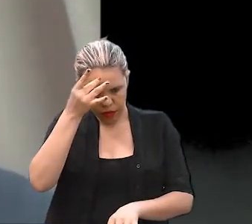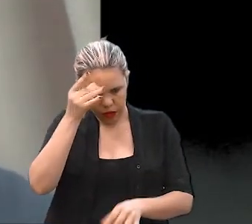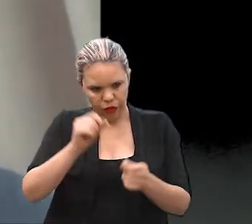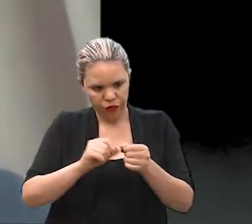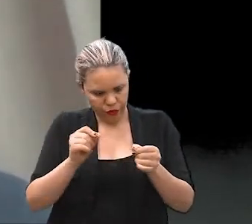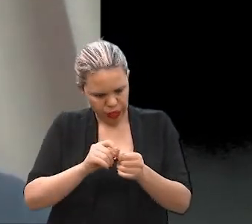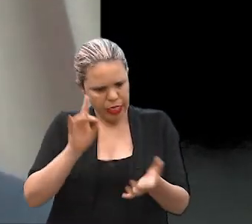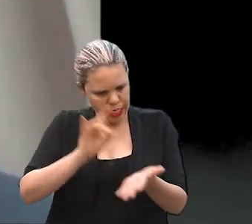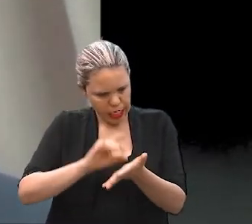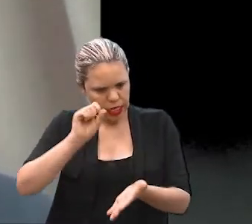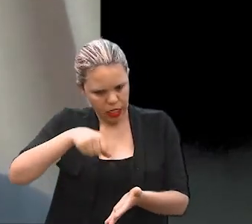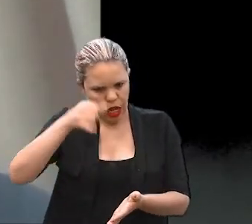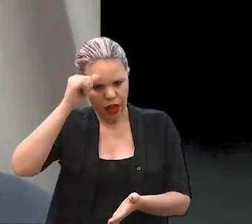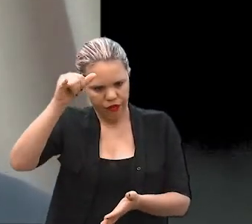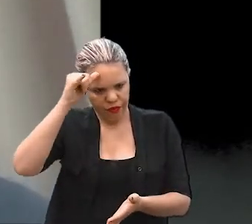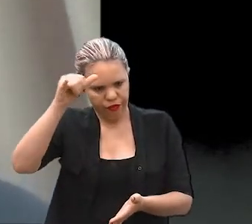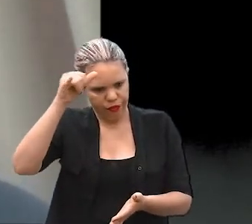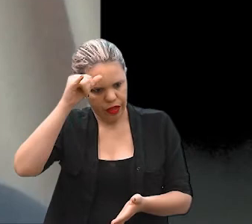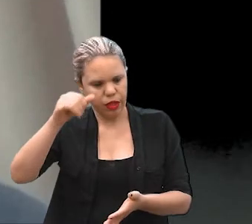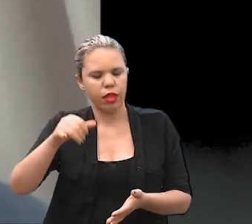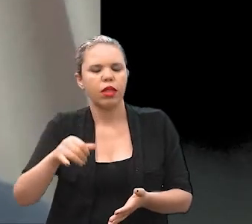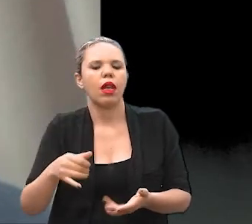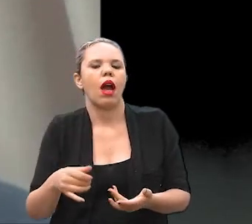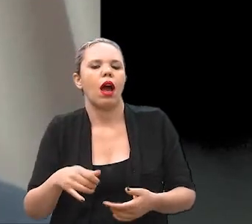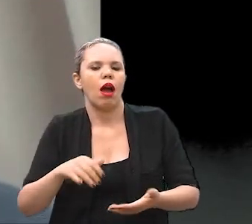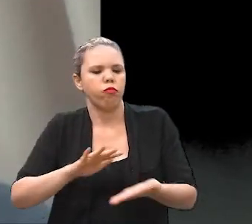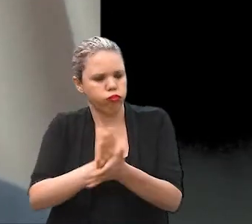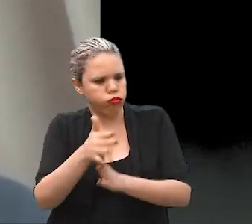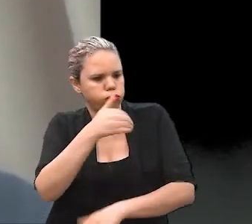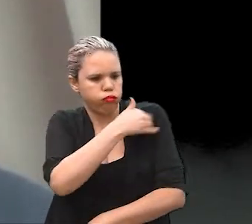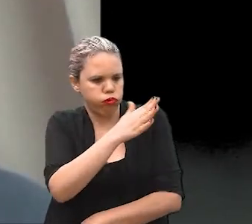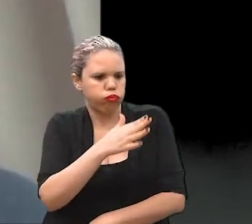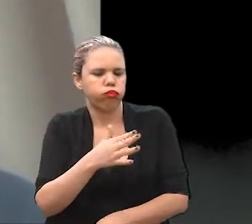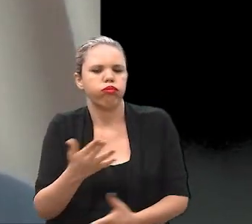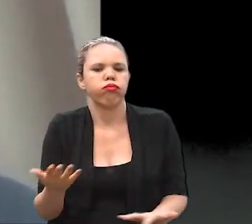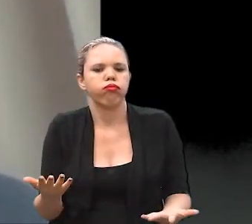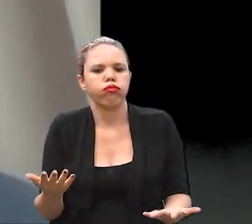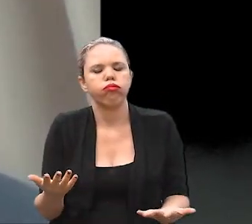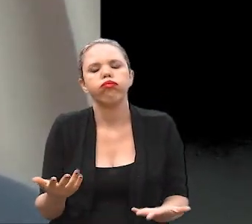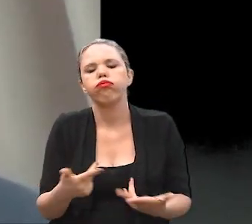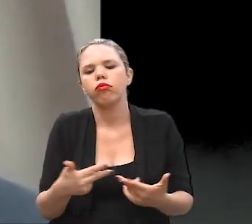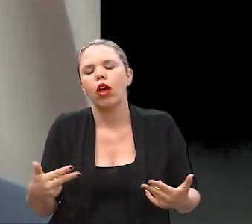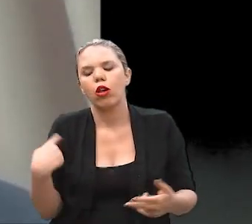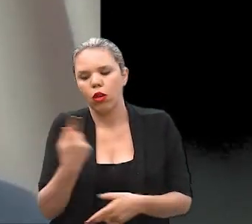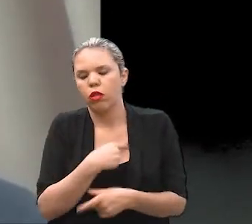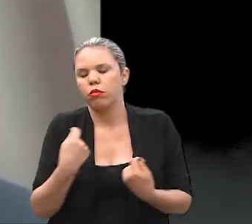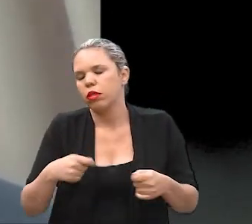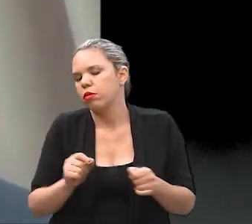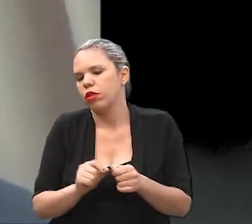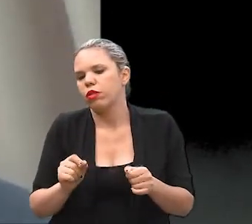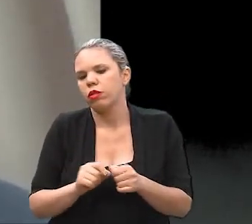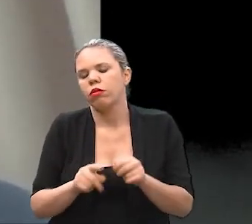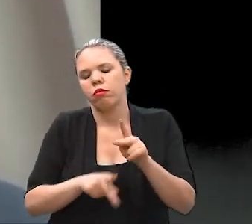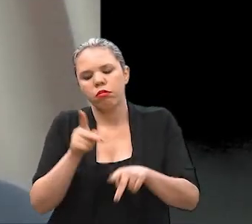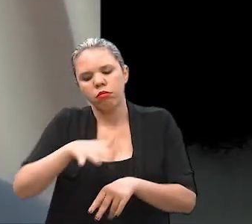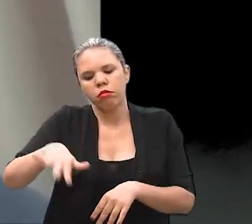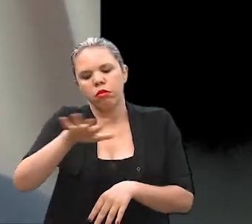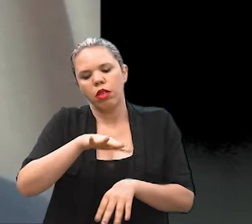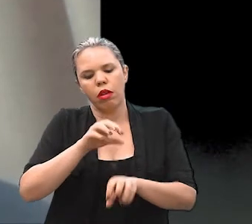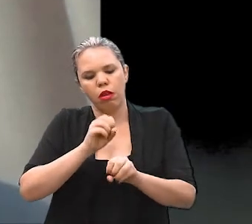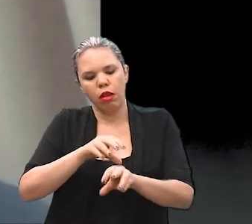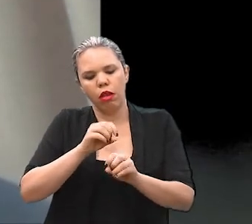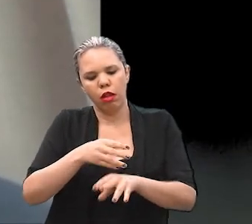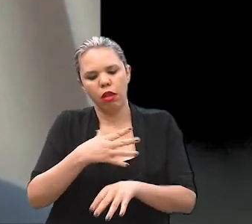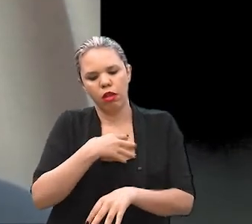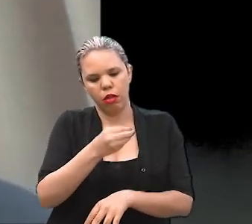fazer, de fato, o combate. Porque eu tenho falado que nós precisamos fazer com que as pessoas eduquem